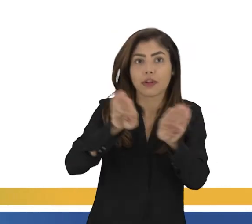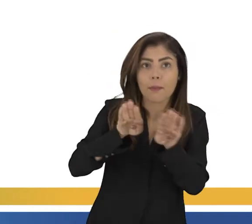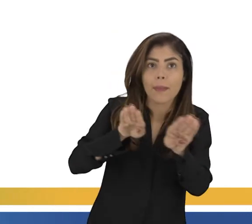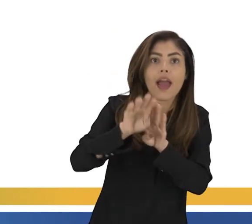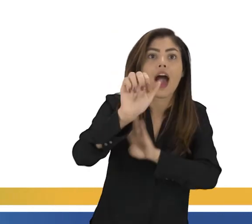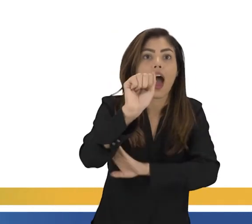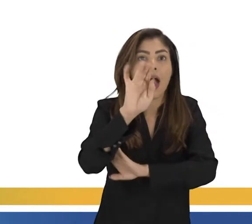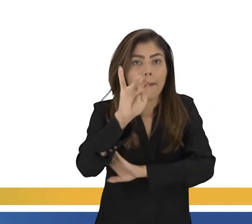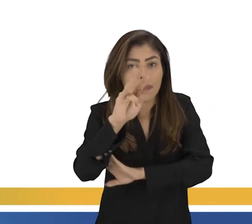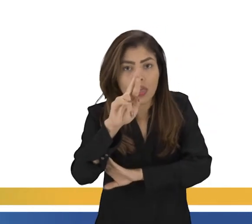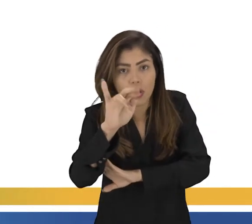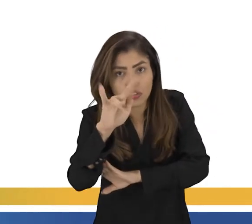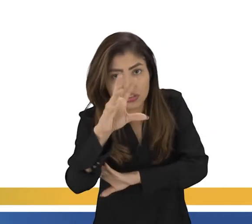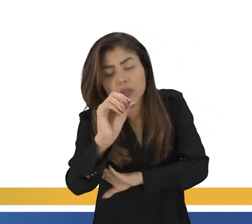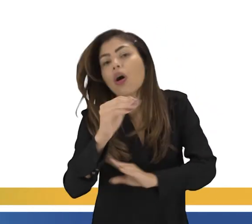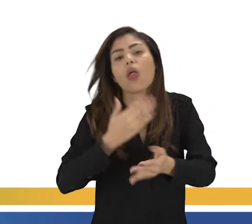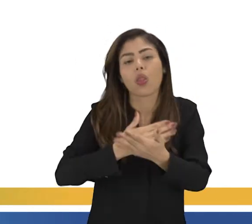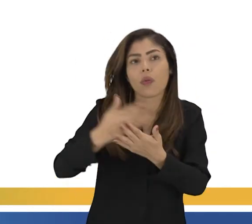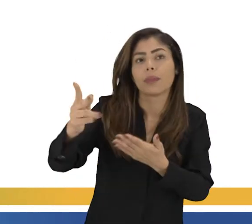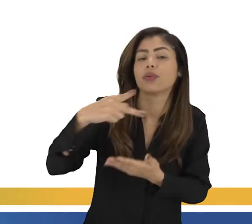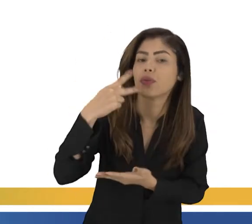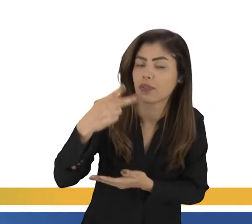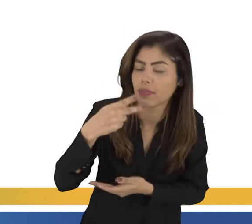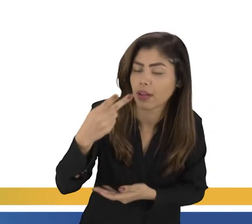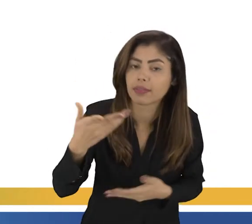porque no início eu falei que